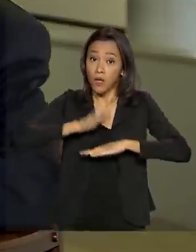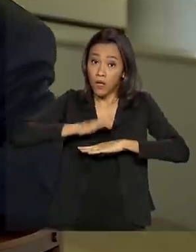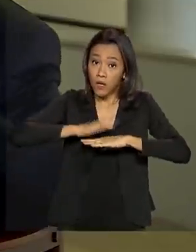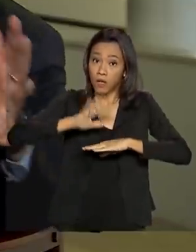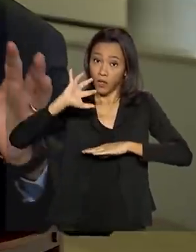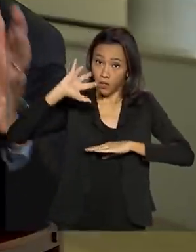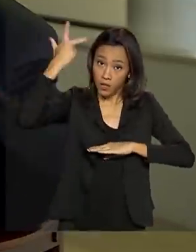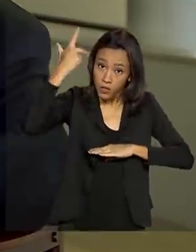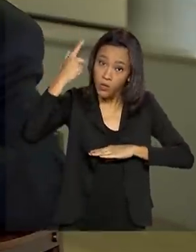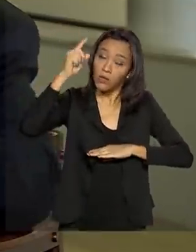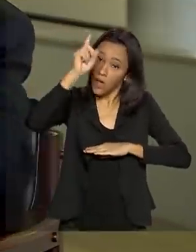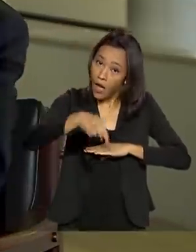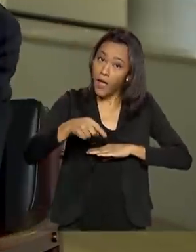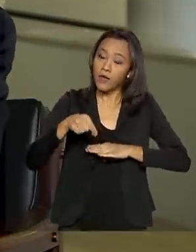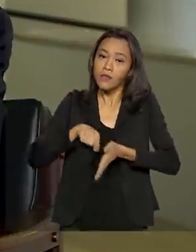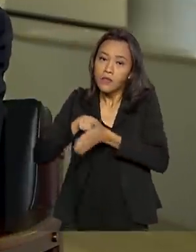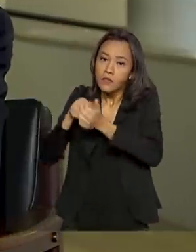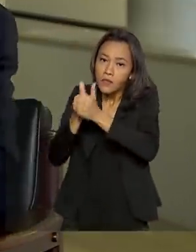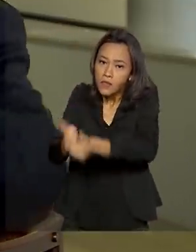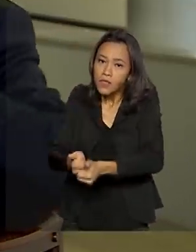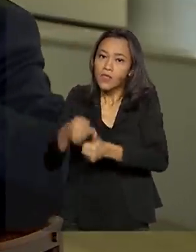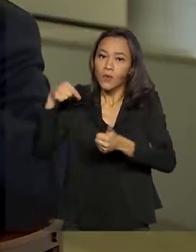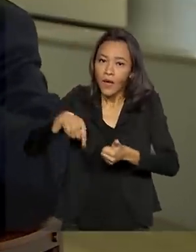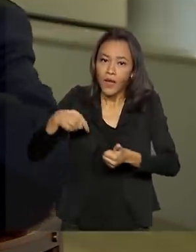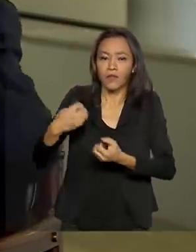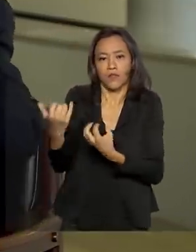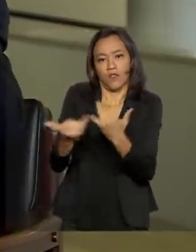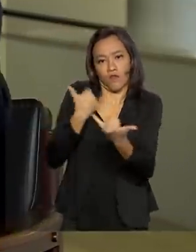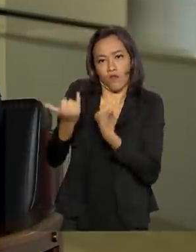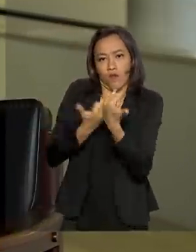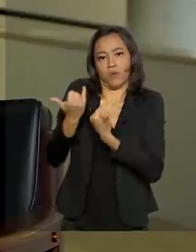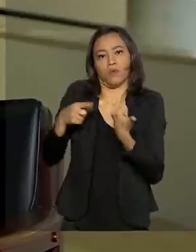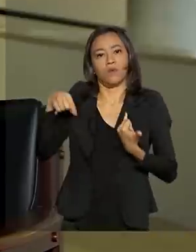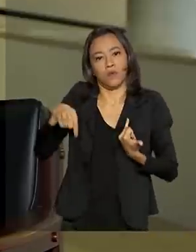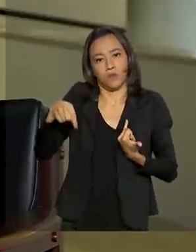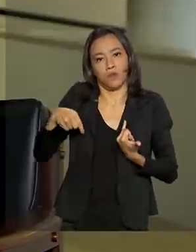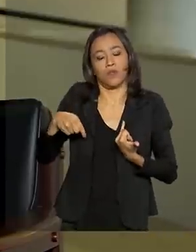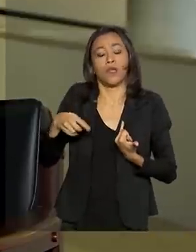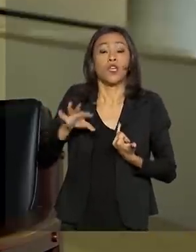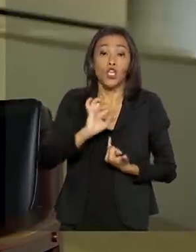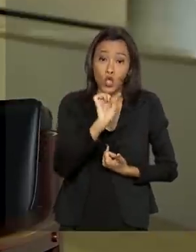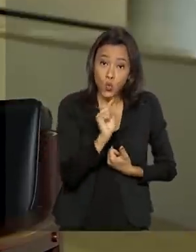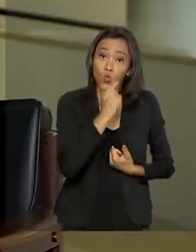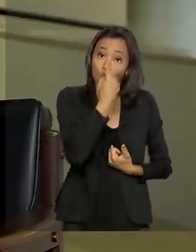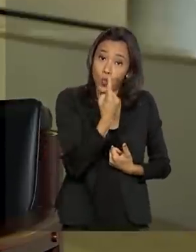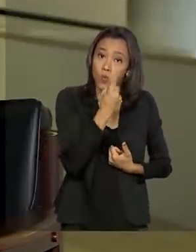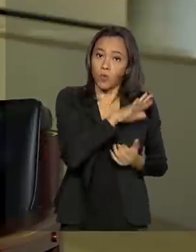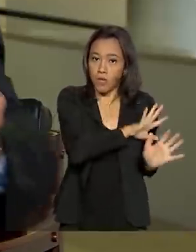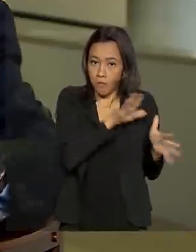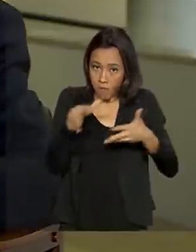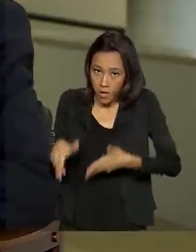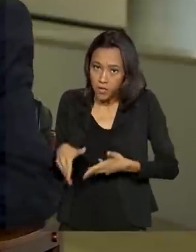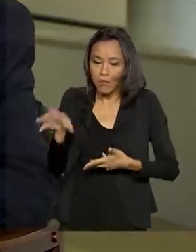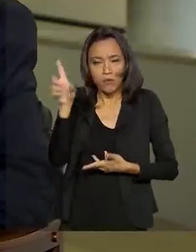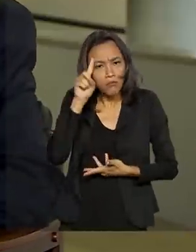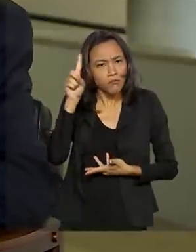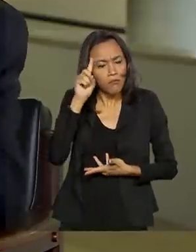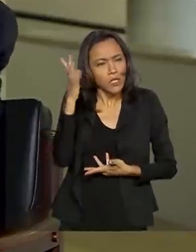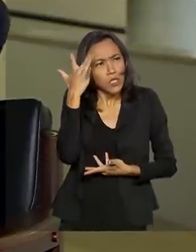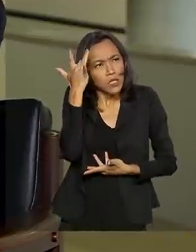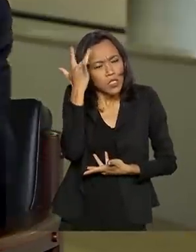em cima desses gráficos, dessas estatísticas, que um dos órgãos que participa diariamente